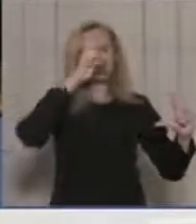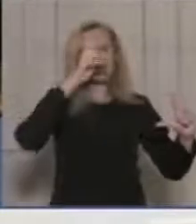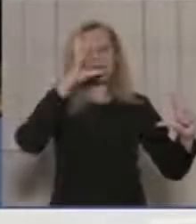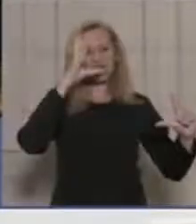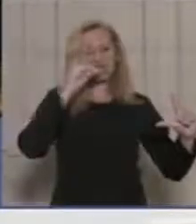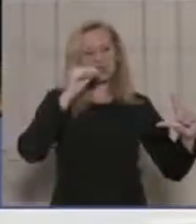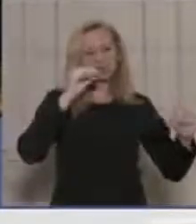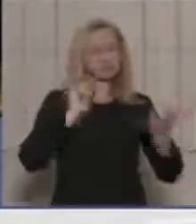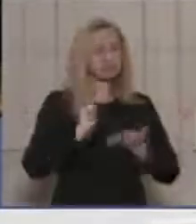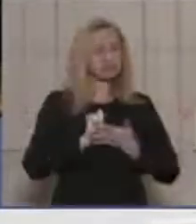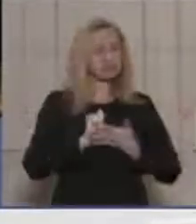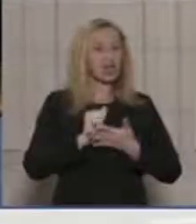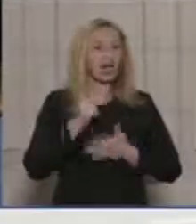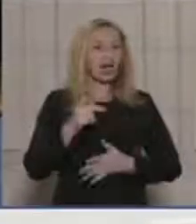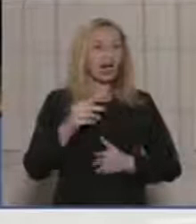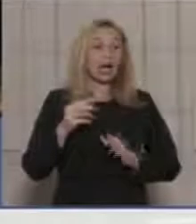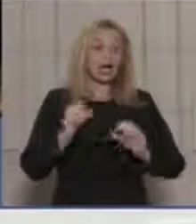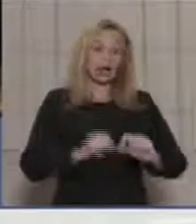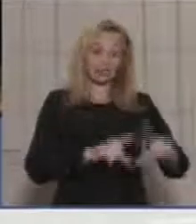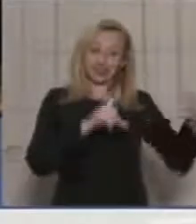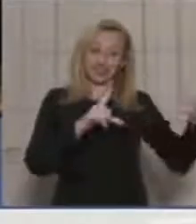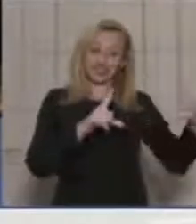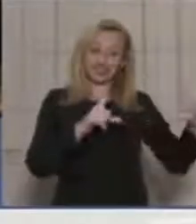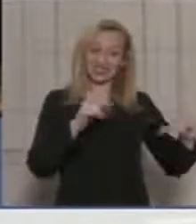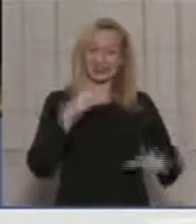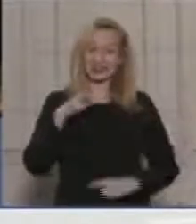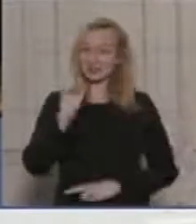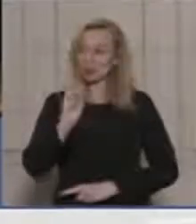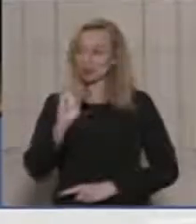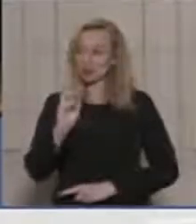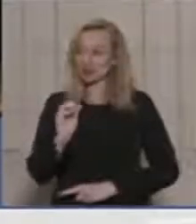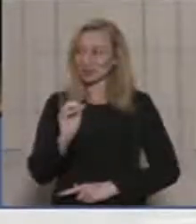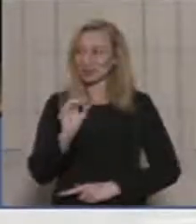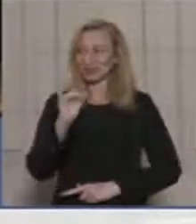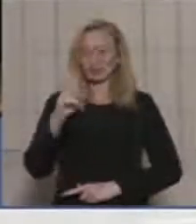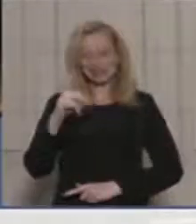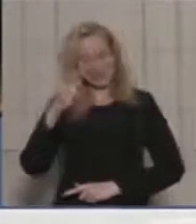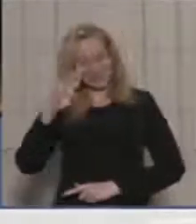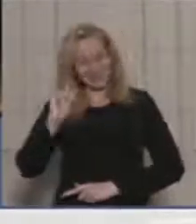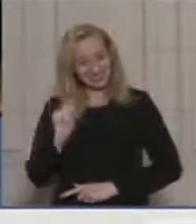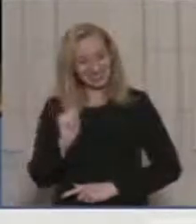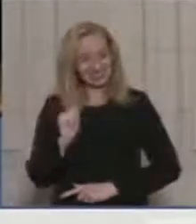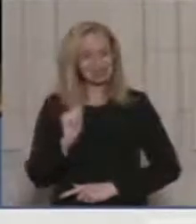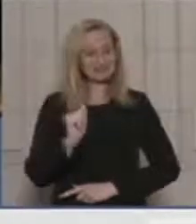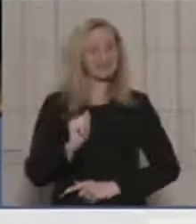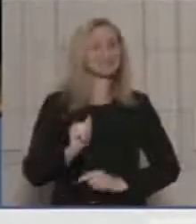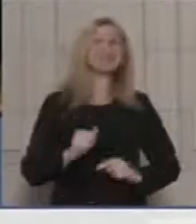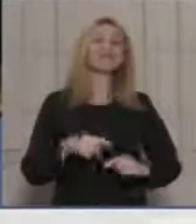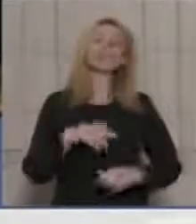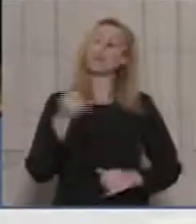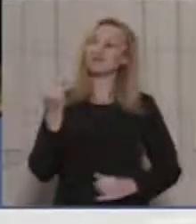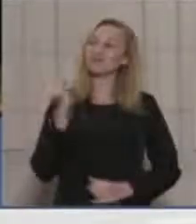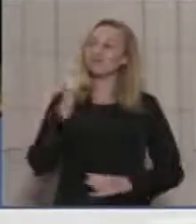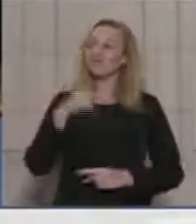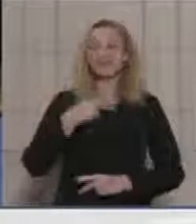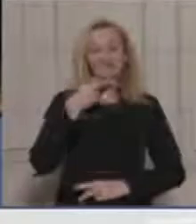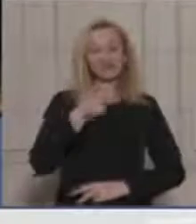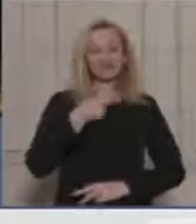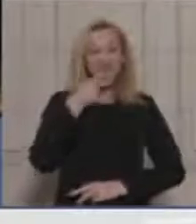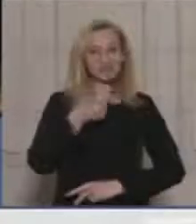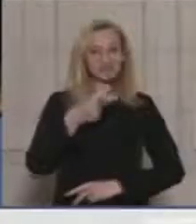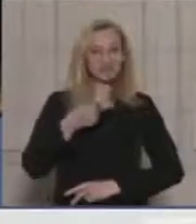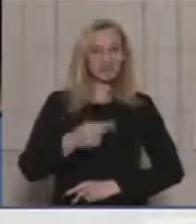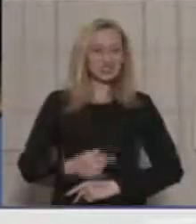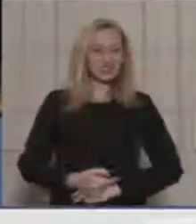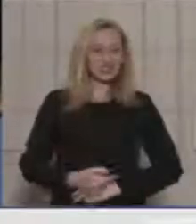aparece o posto Ipiranga, no Senado Federal, dizendo o seguinte: